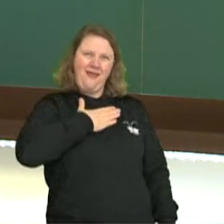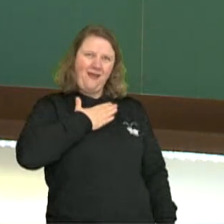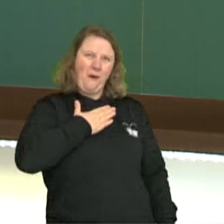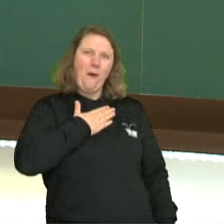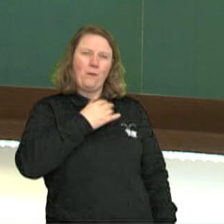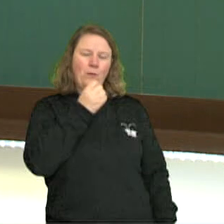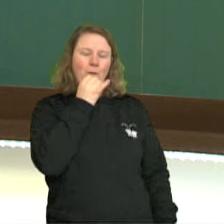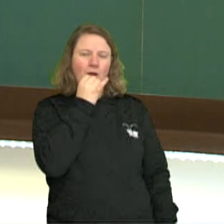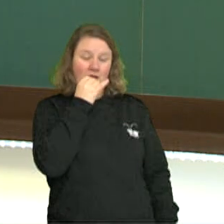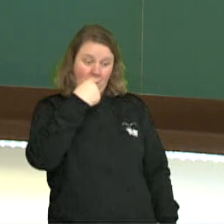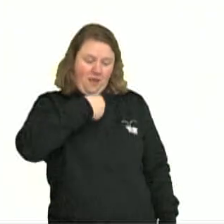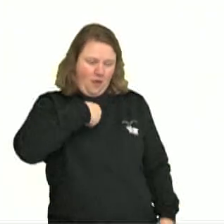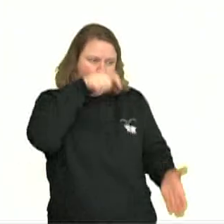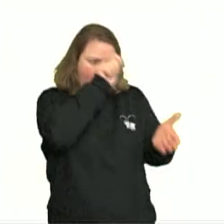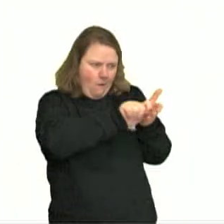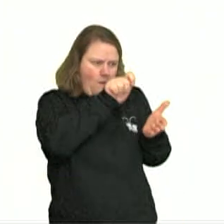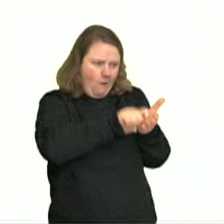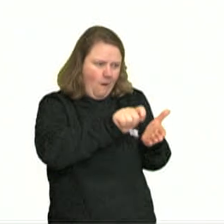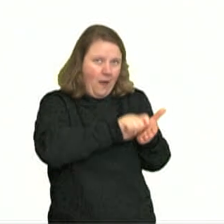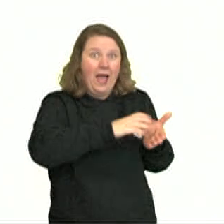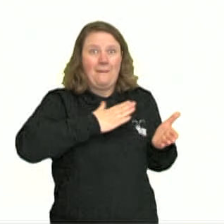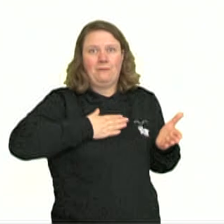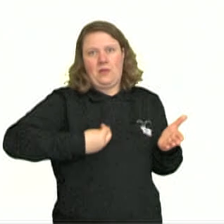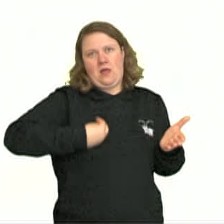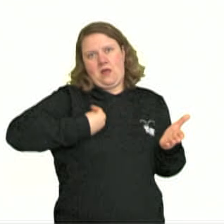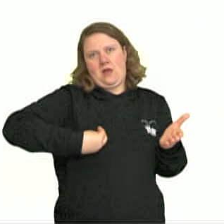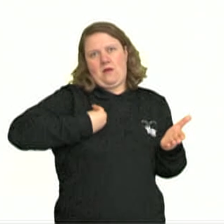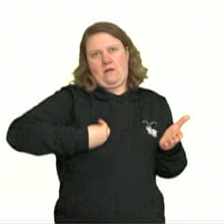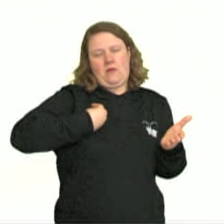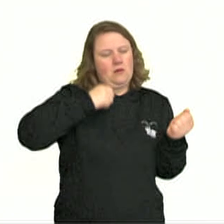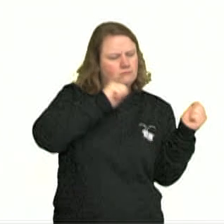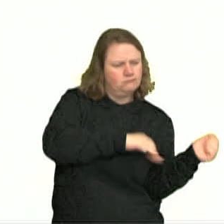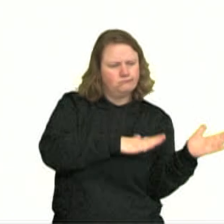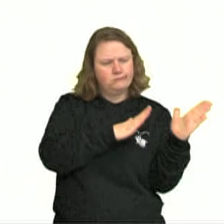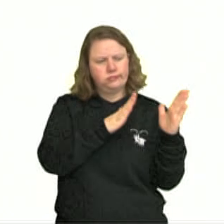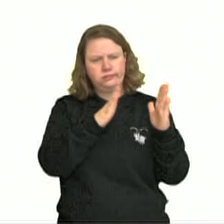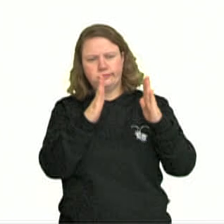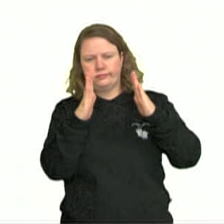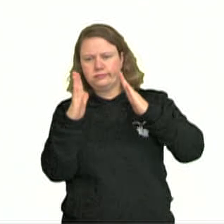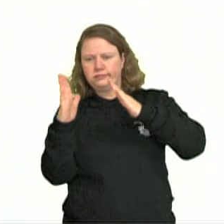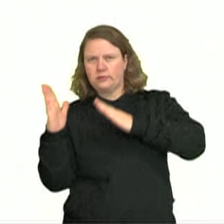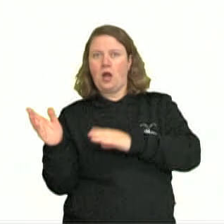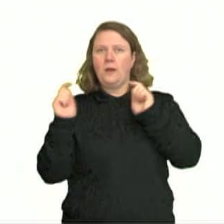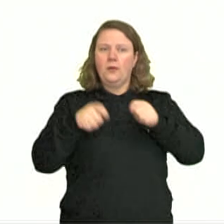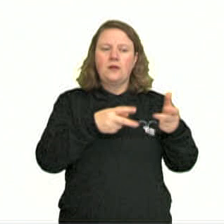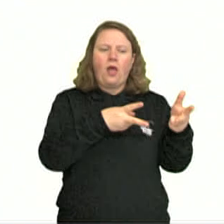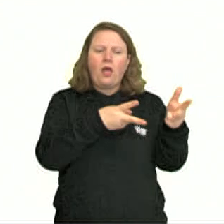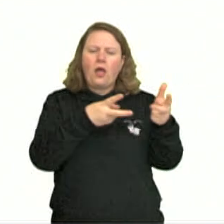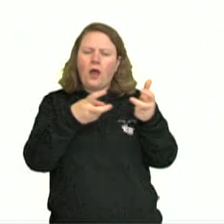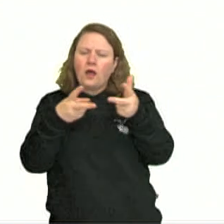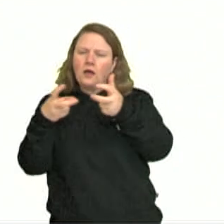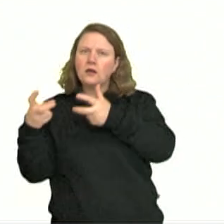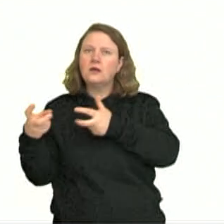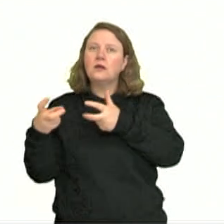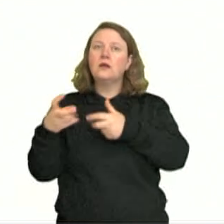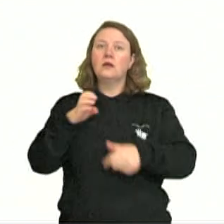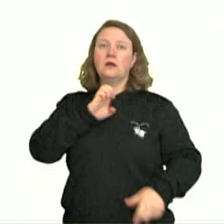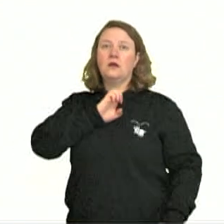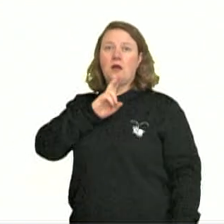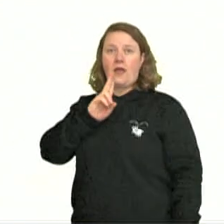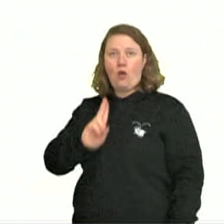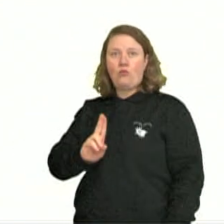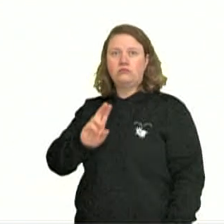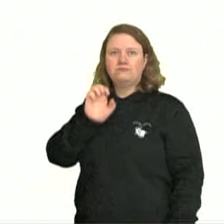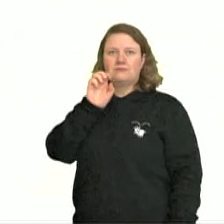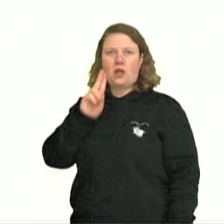própria personalidade. Aí sim, ela conta a sua própria história e nós podemos reconhecer na sua narrativa um eu, né? Um eu que